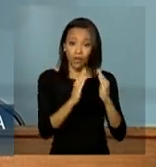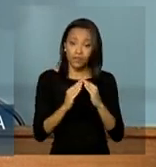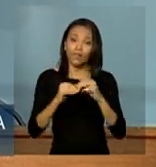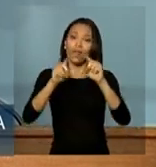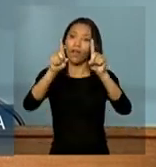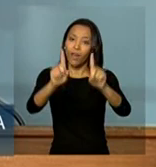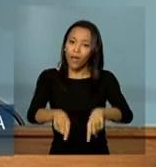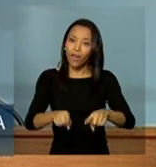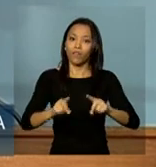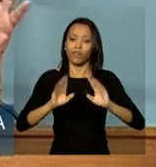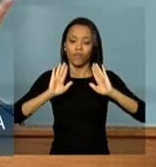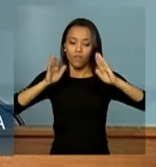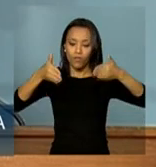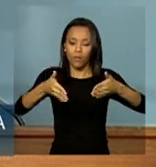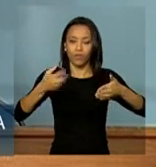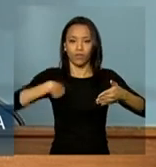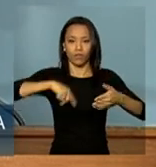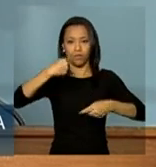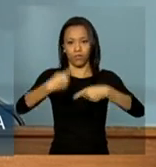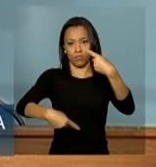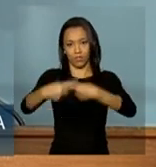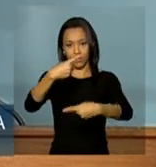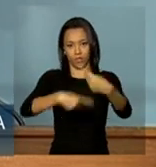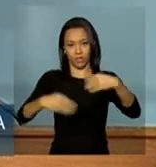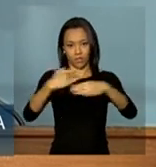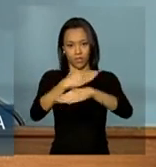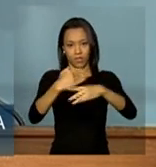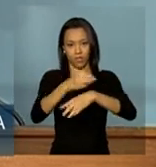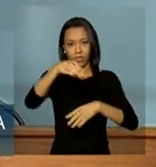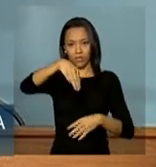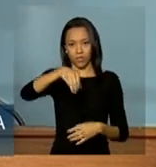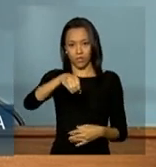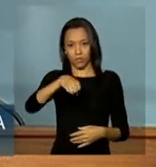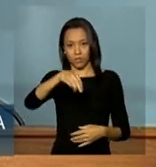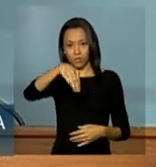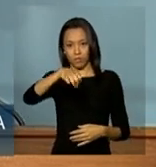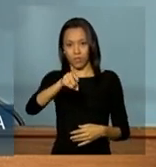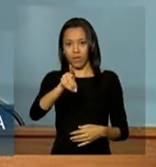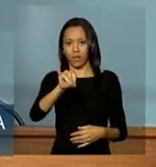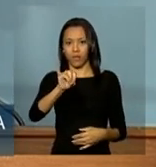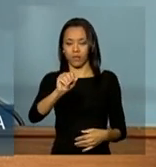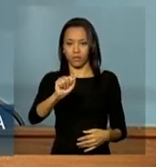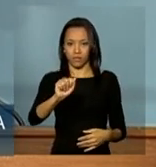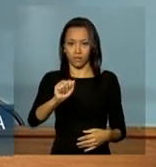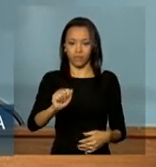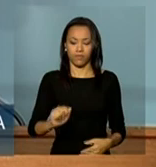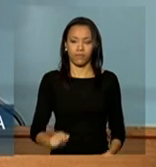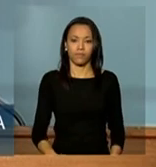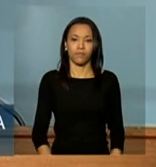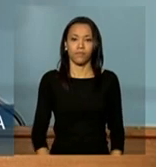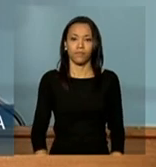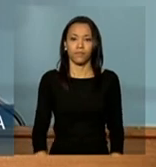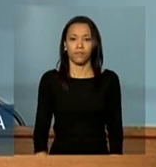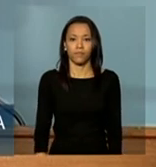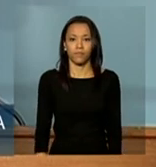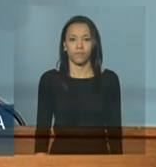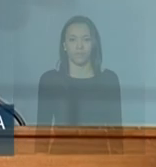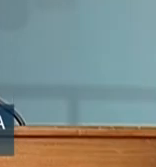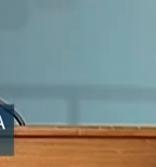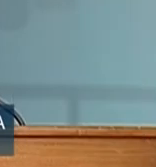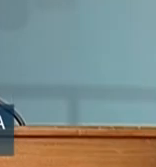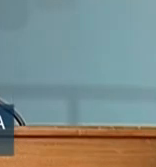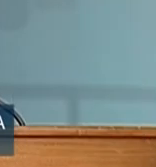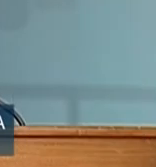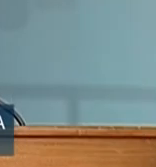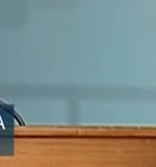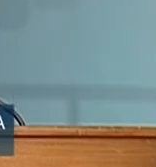da nossa política para as cidades médias. E aí eu queria destacar alguns pontos. Eu queria destacar, no